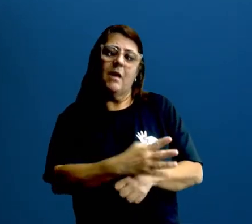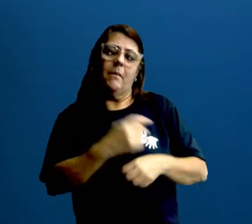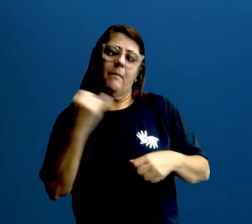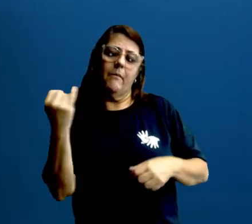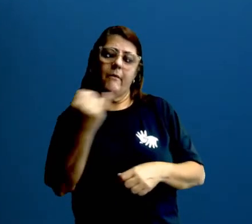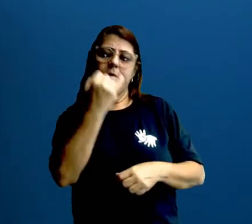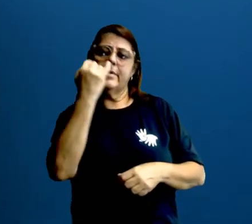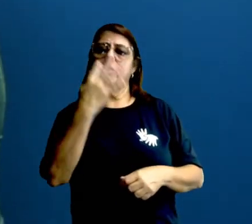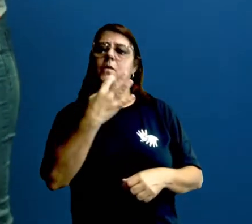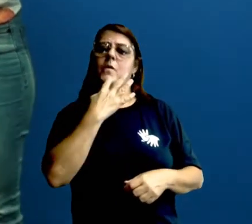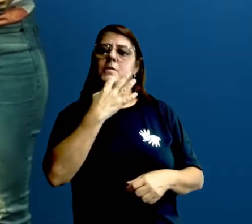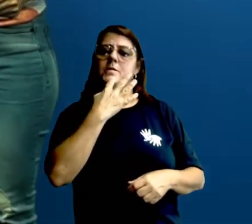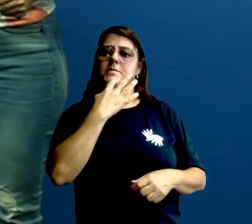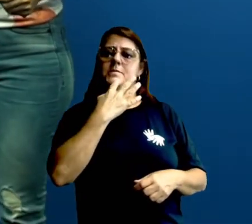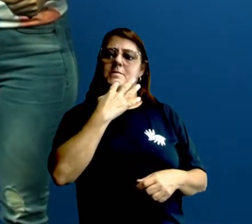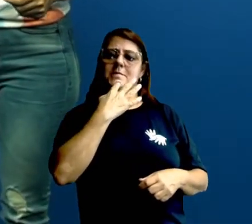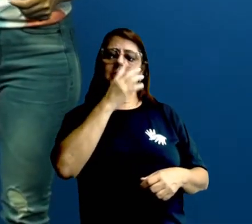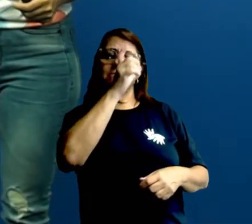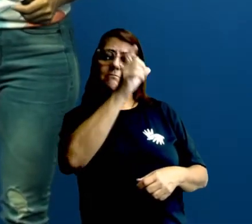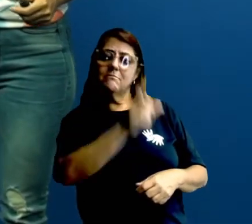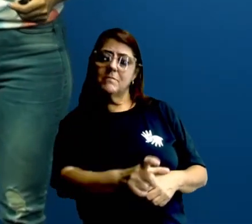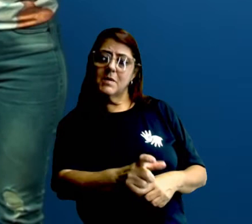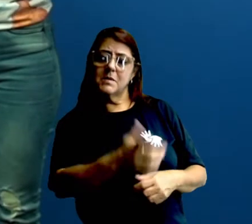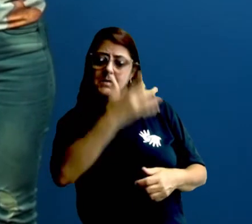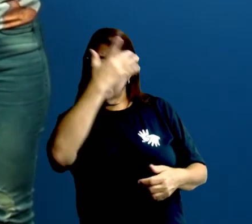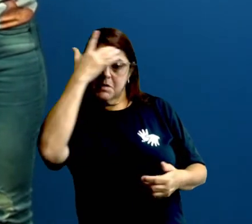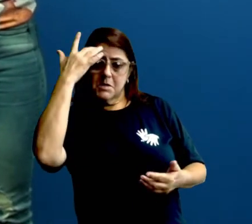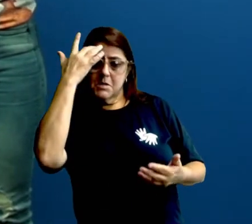gente reconhecer pessoas como esta,